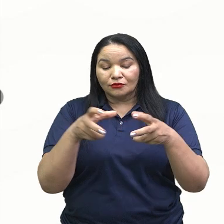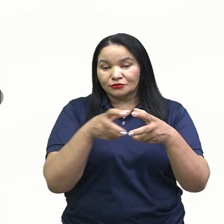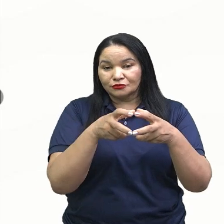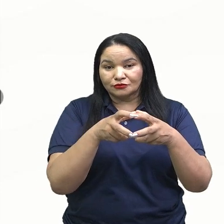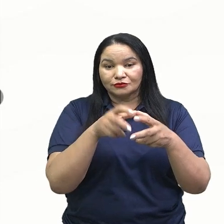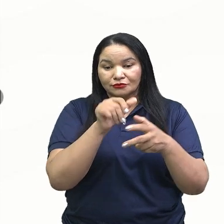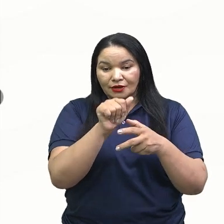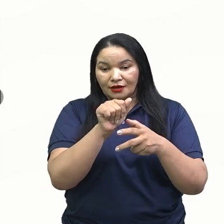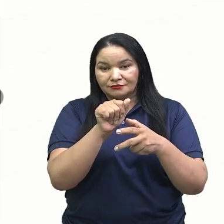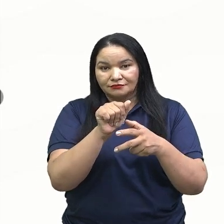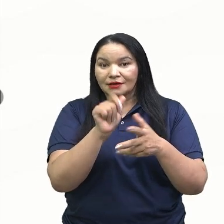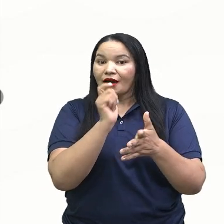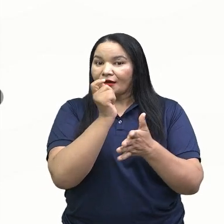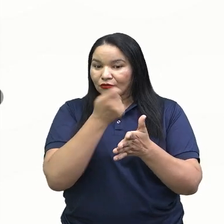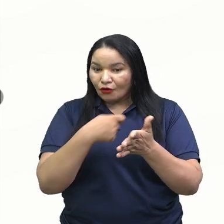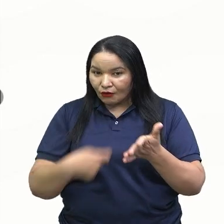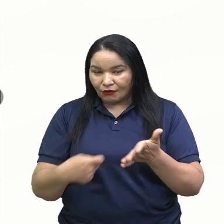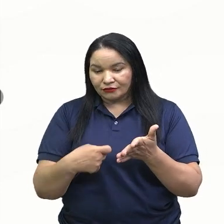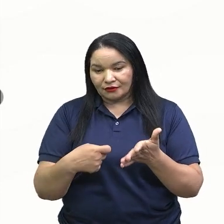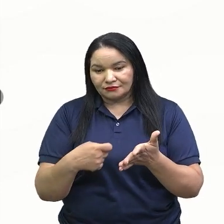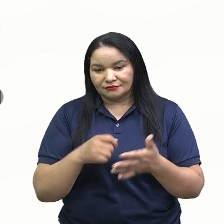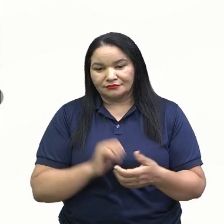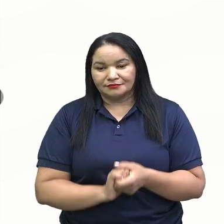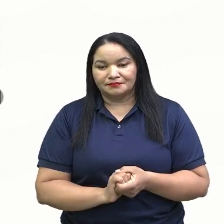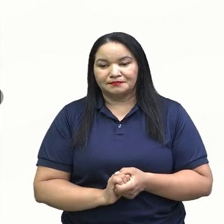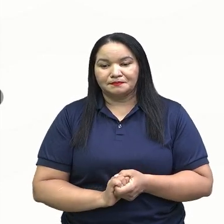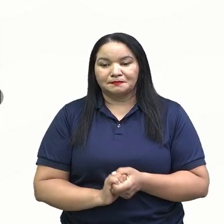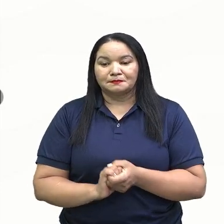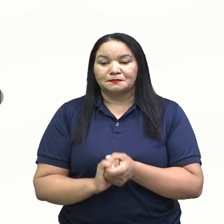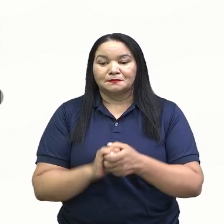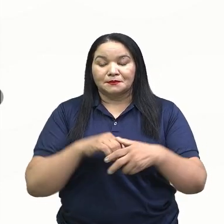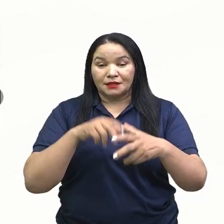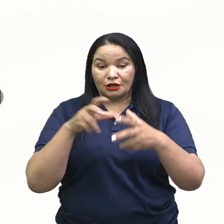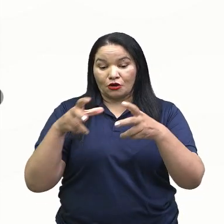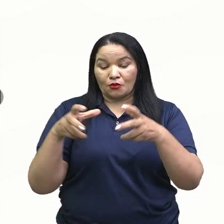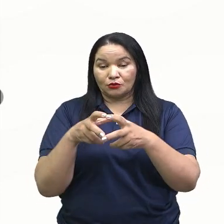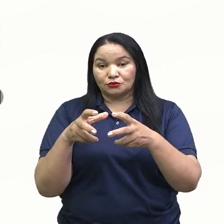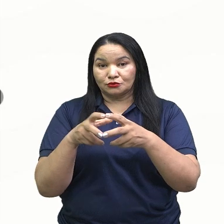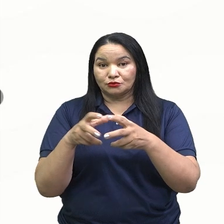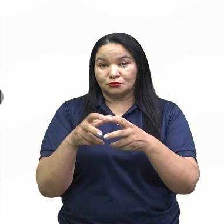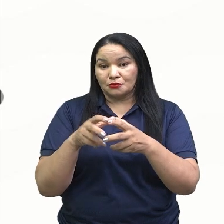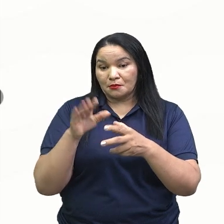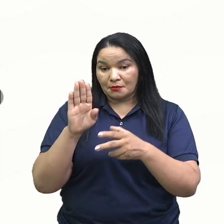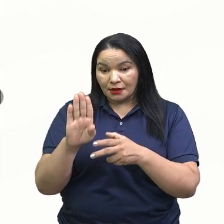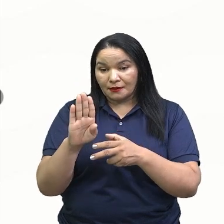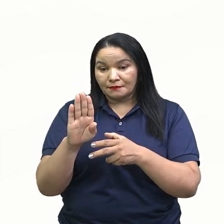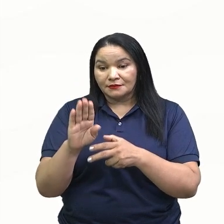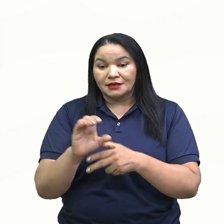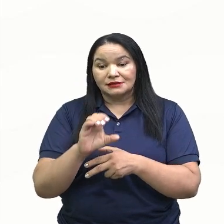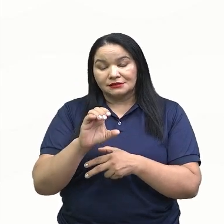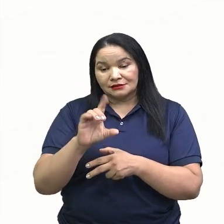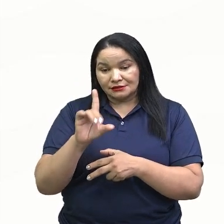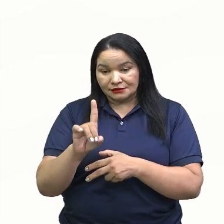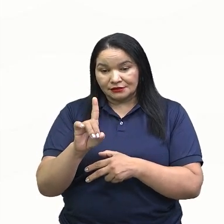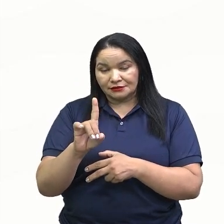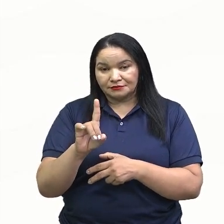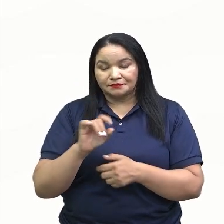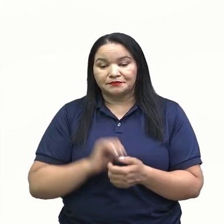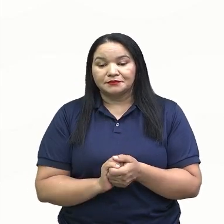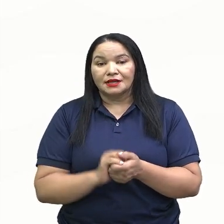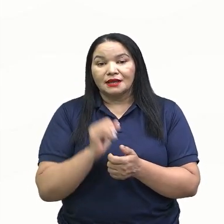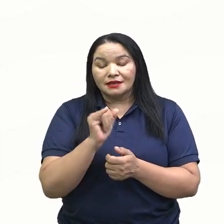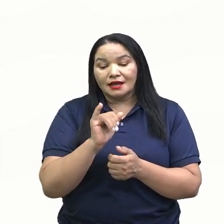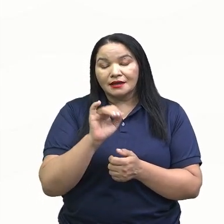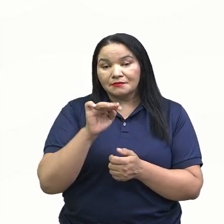A. Anota. O contradomínio é formado pelo conjunto B. Tudo bem? E a